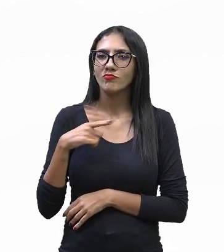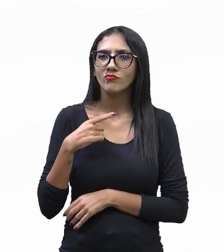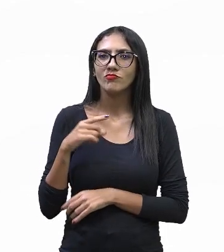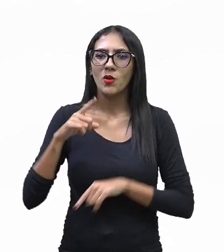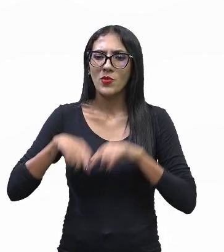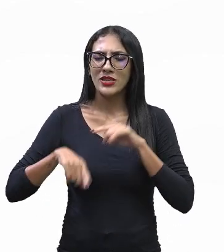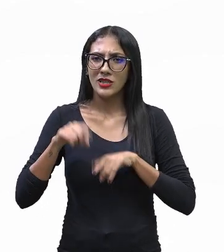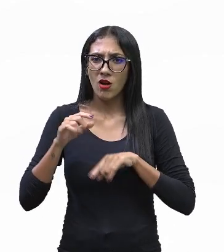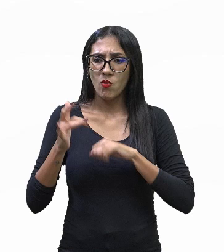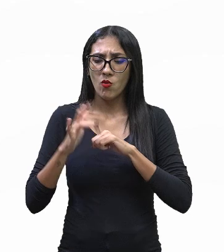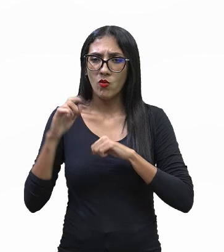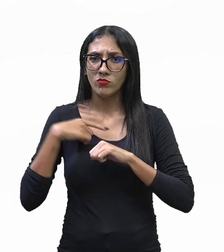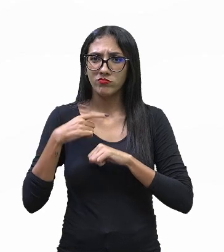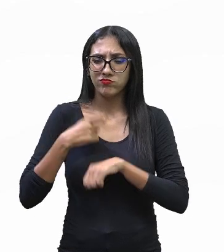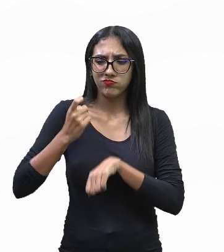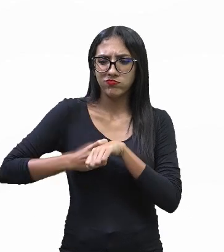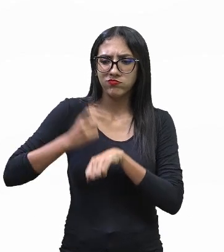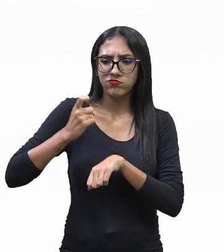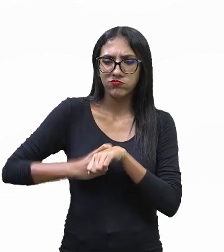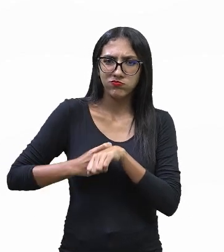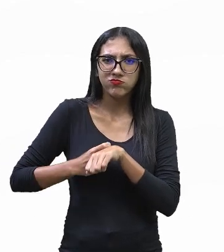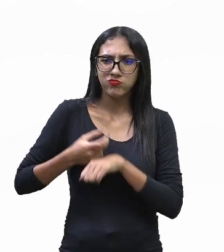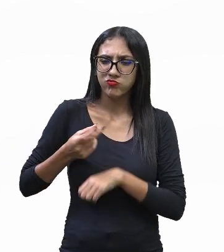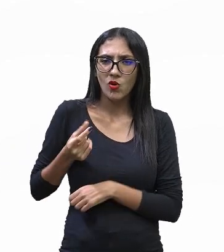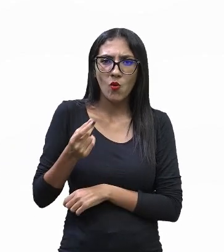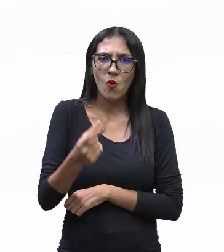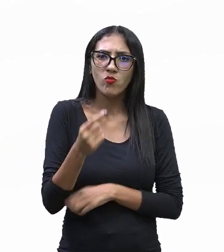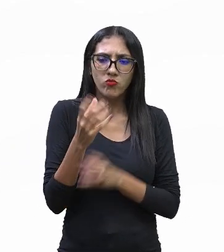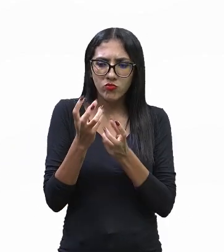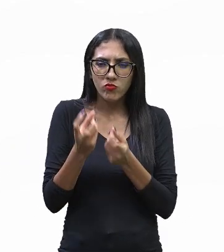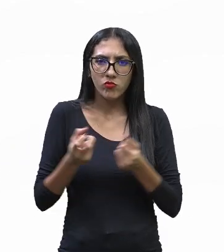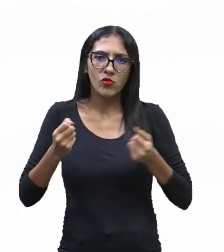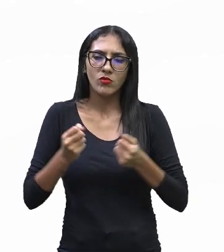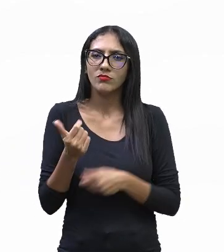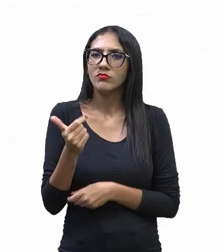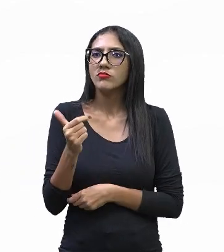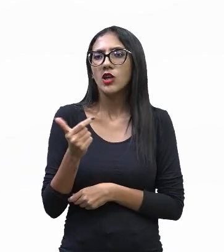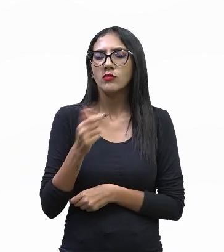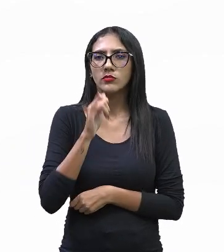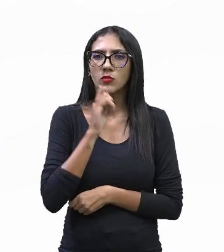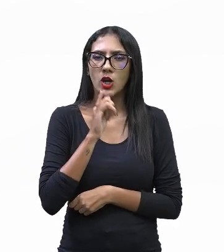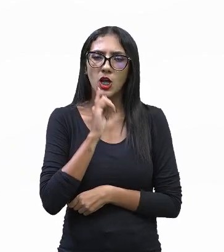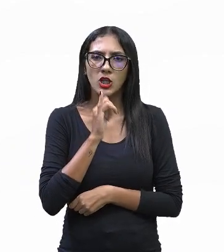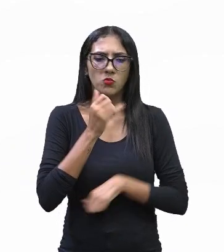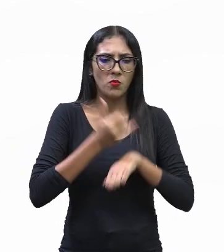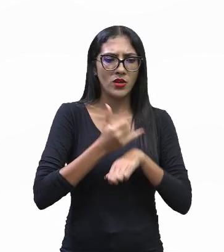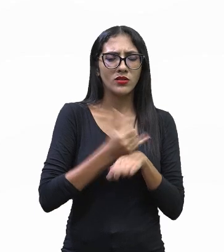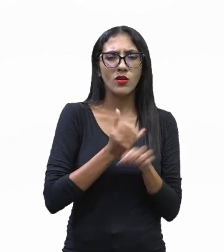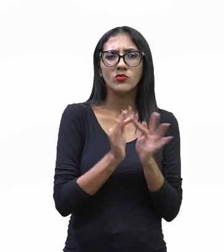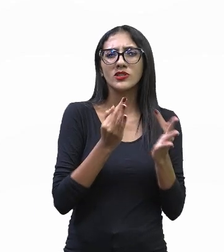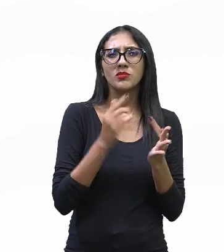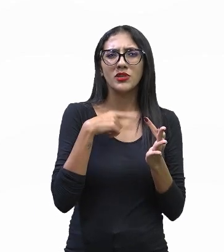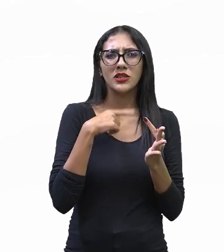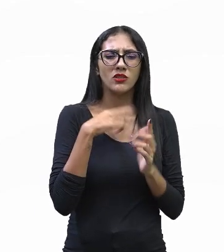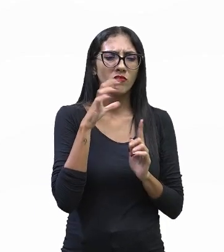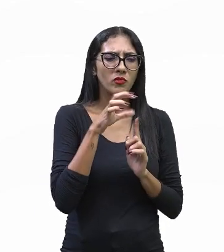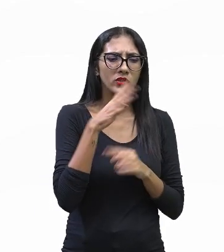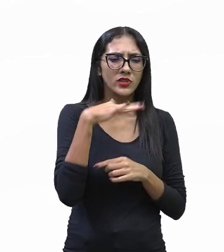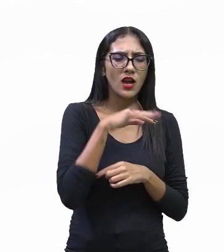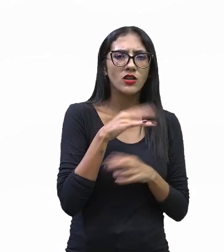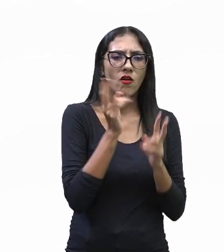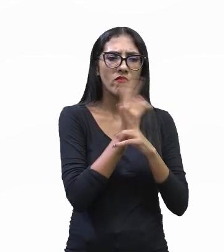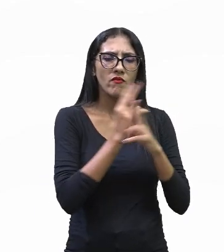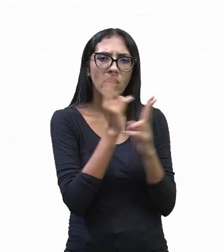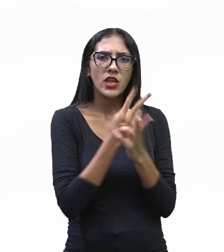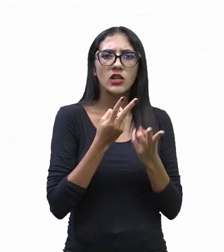grande resistência à corrosão, né? Que acontece, por exemplo, quando um metal fica exposto ao ar atmosférico,